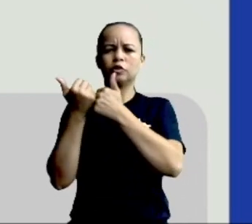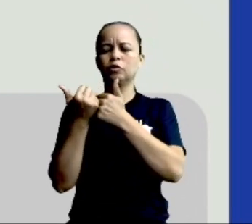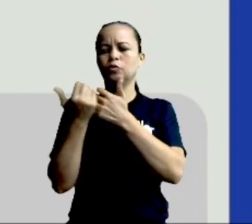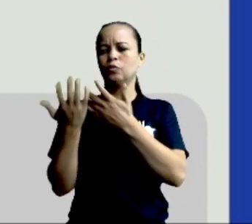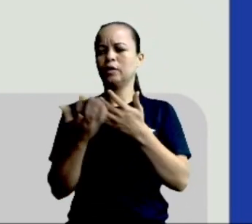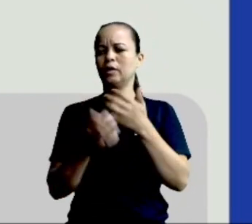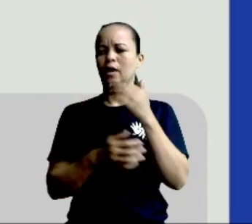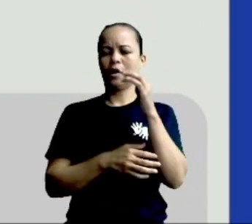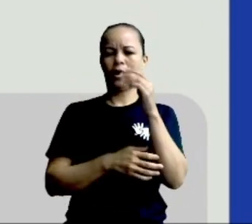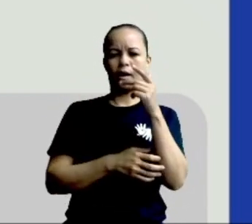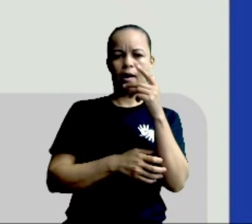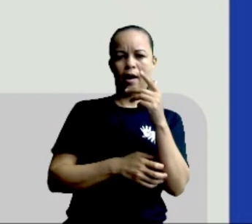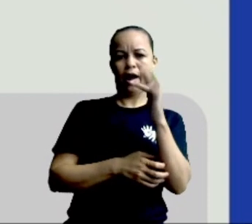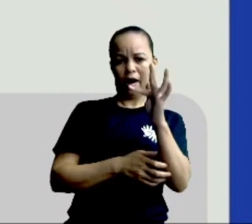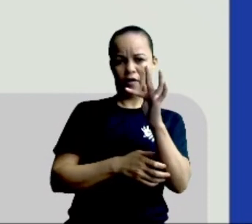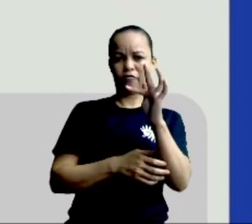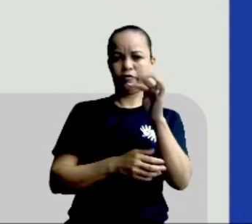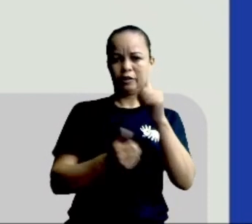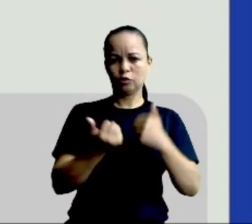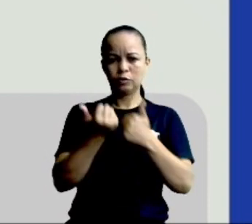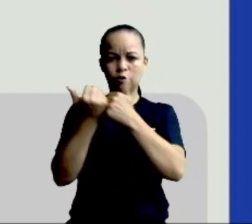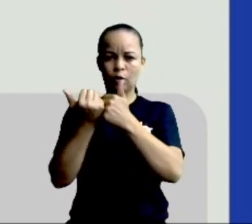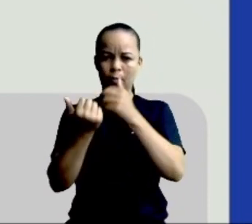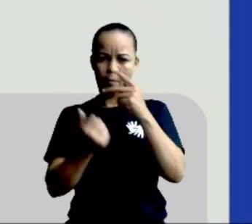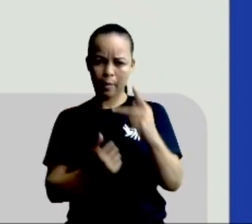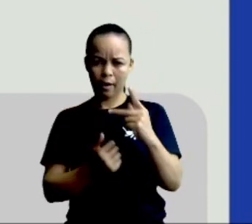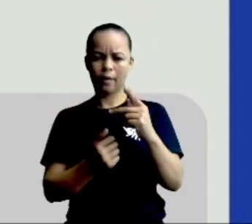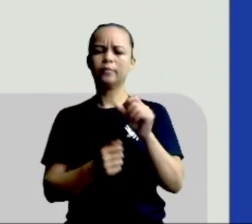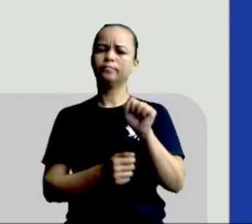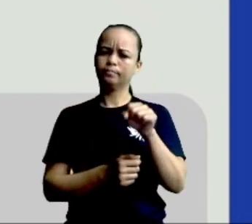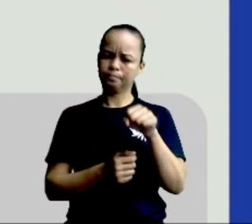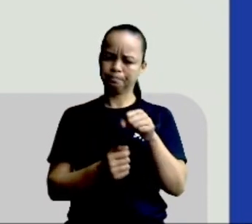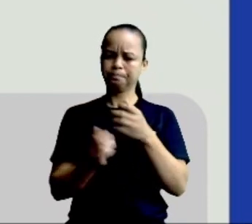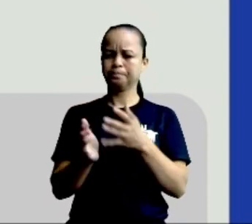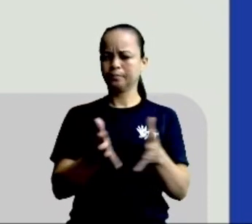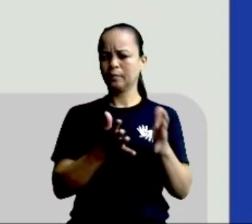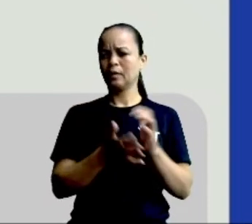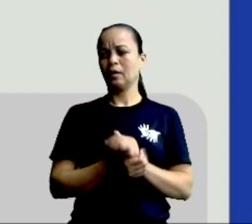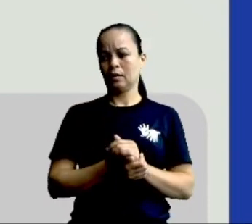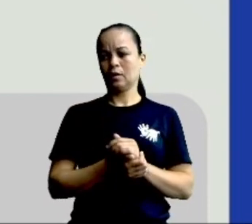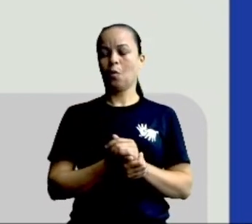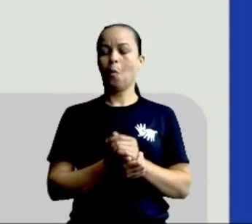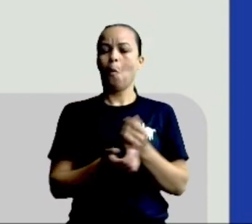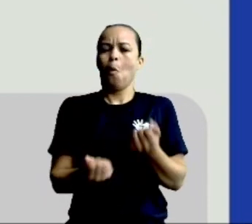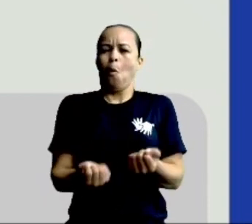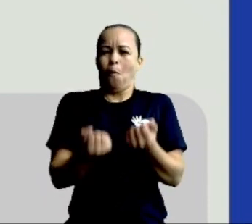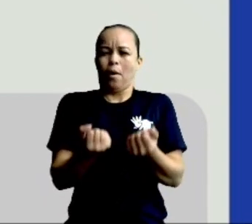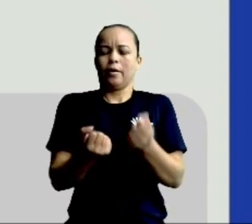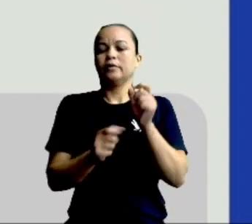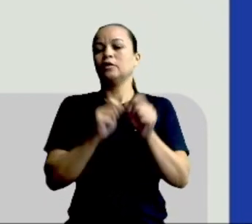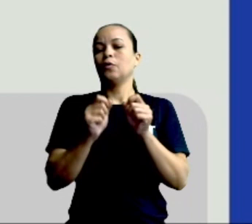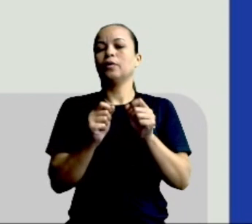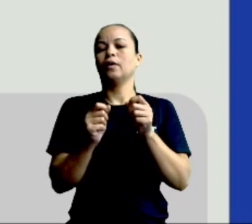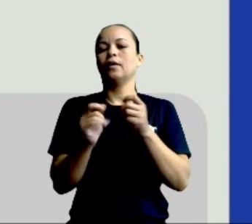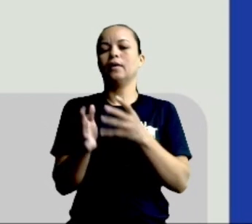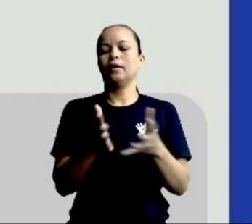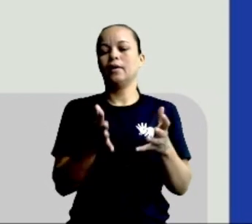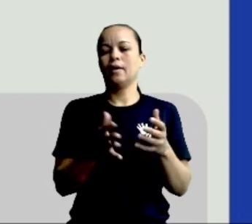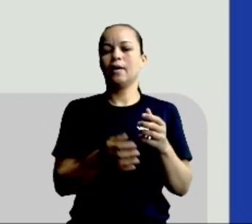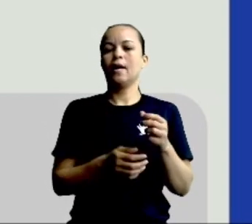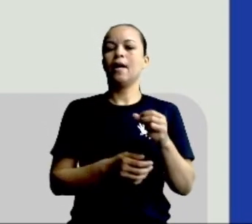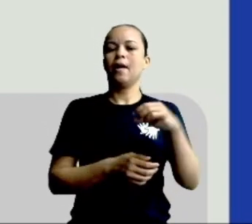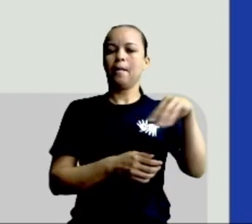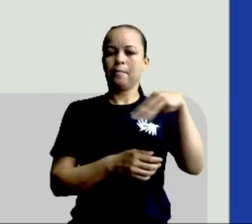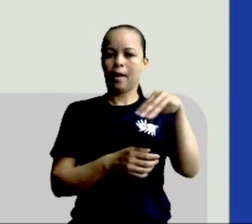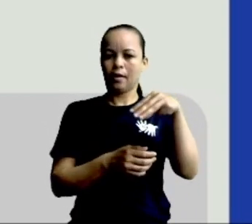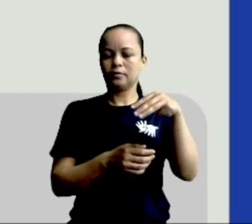tá? Mas você sabe o que é força-peso? Sei. Peso é quem? É a massa vezes a gravidade.